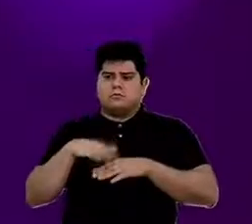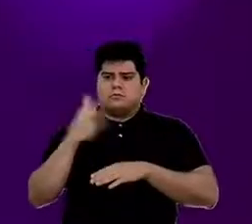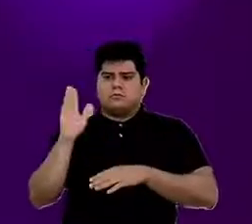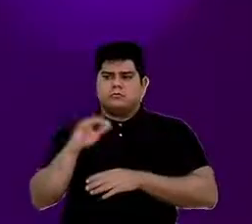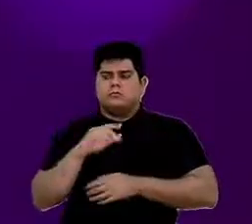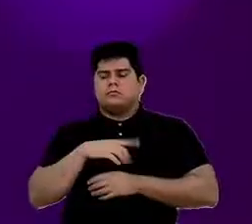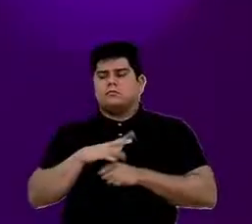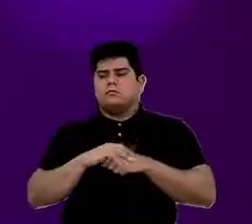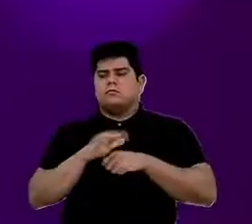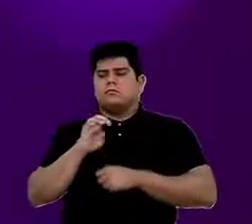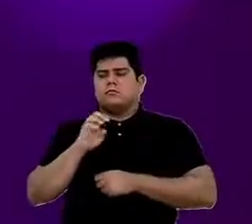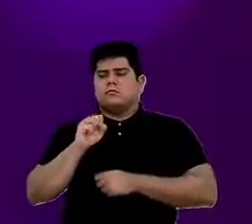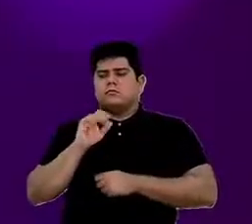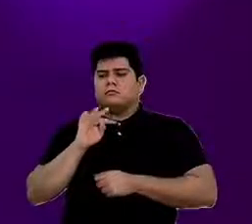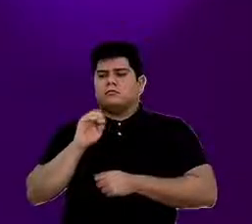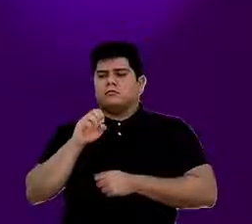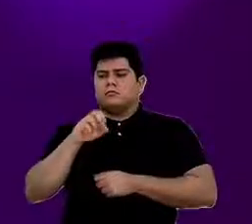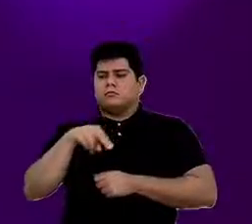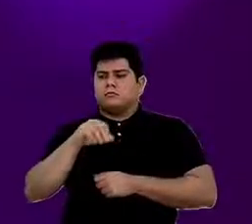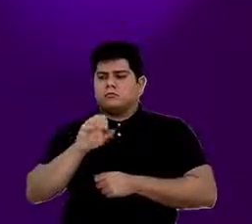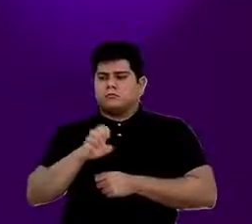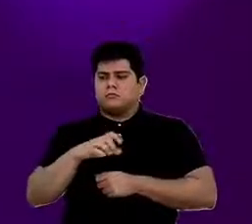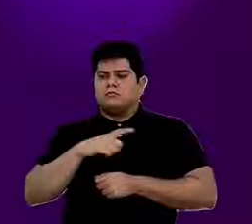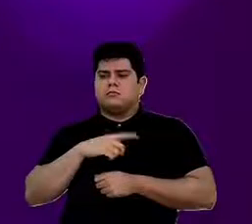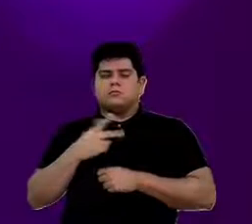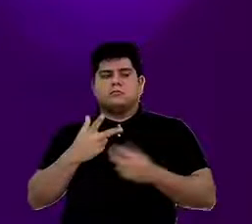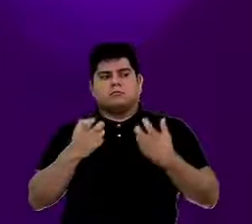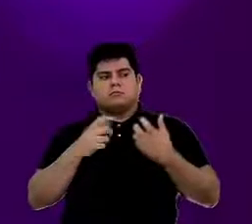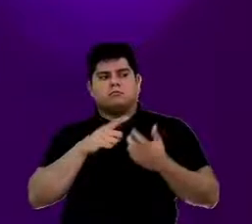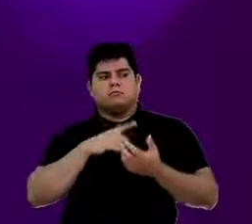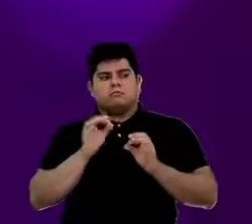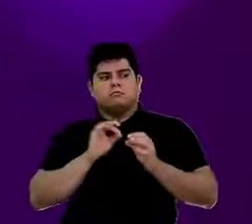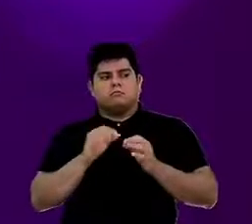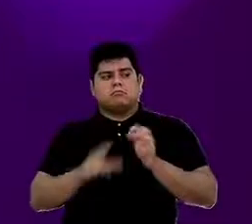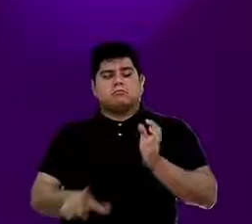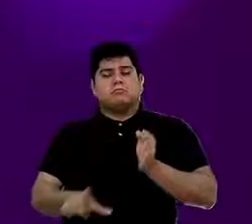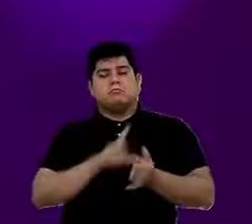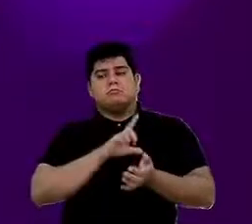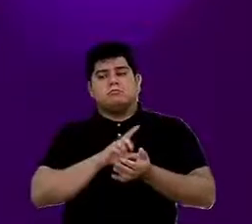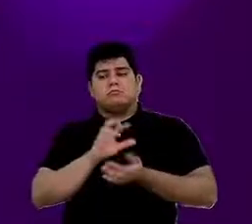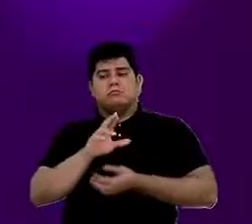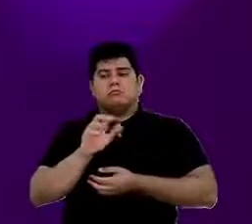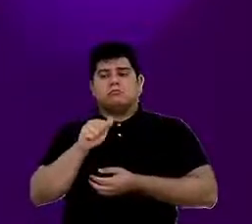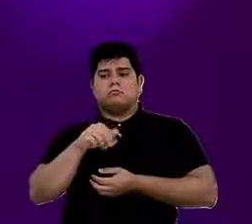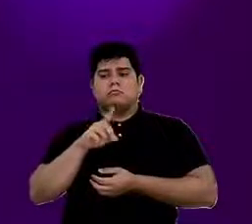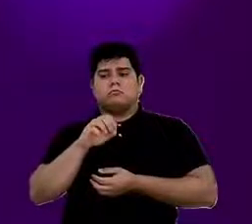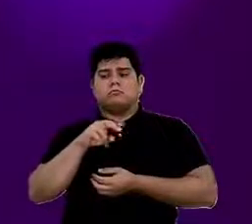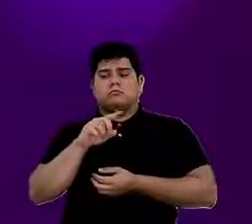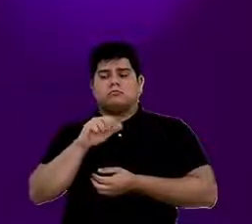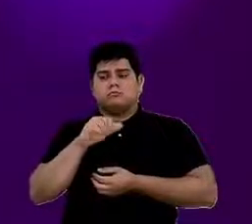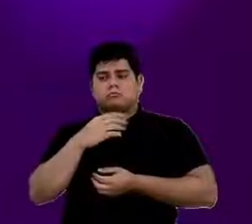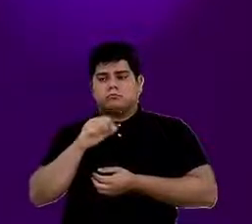estenose trivalvular assintomática. Antes da randomização, os pacientes são